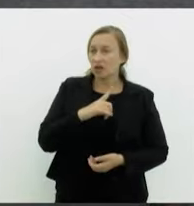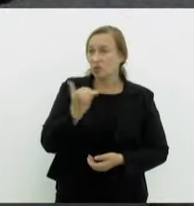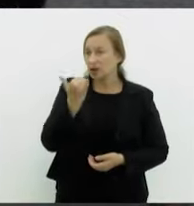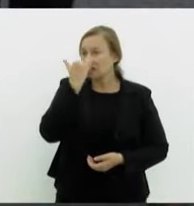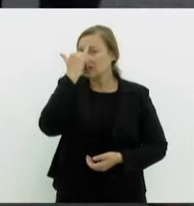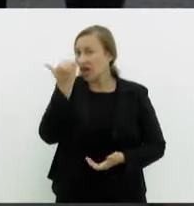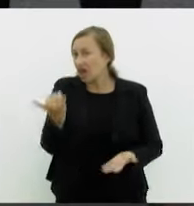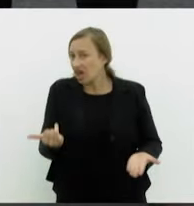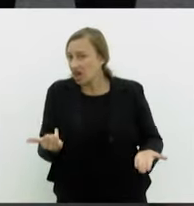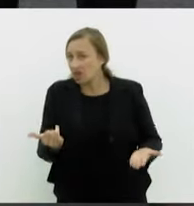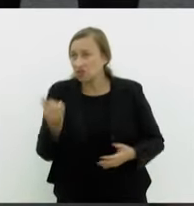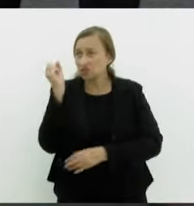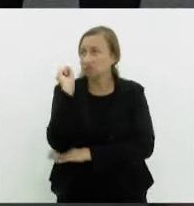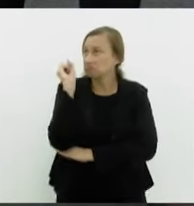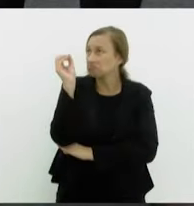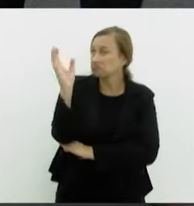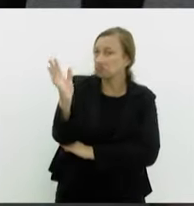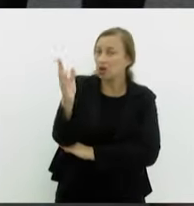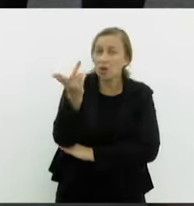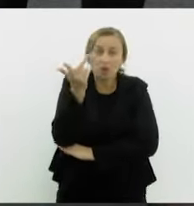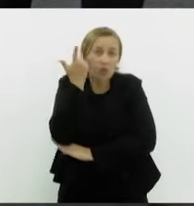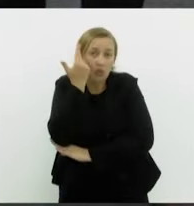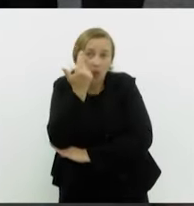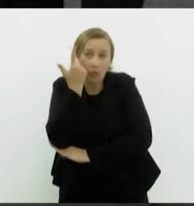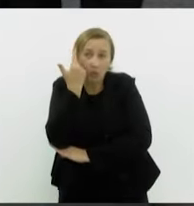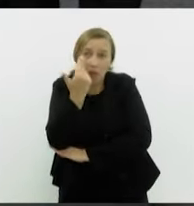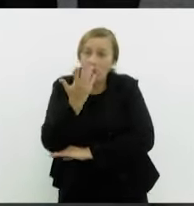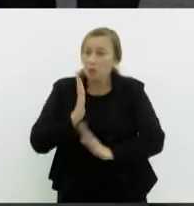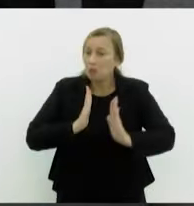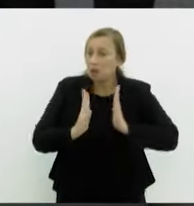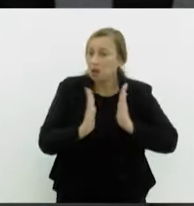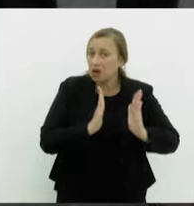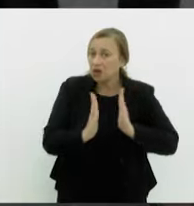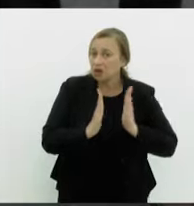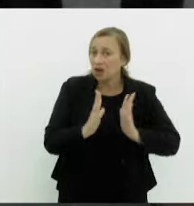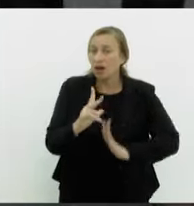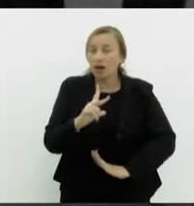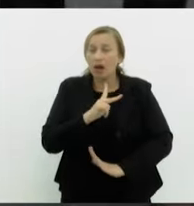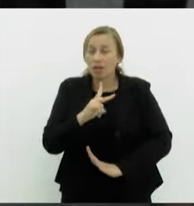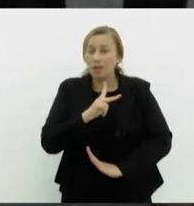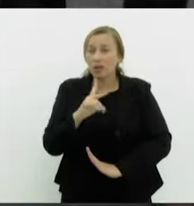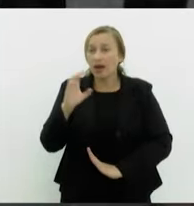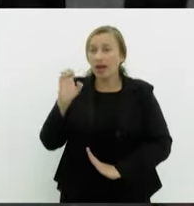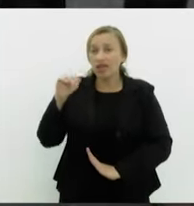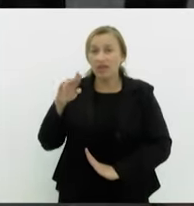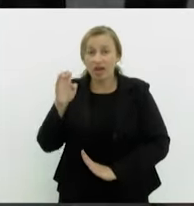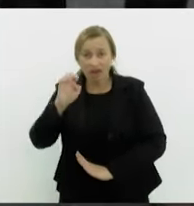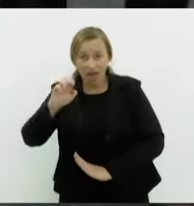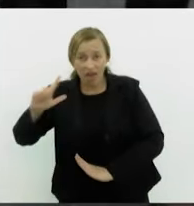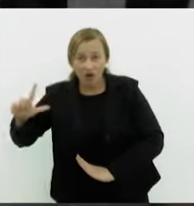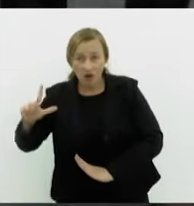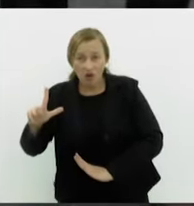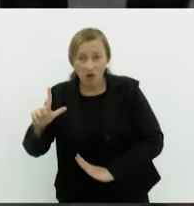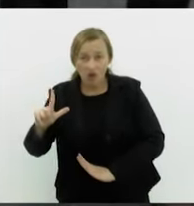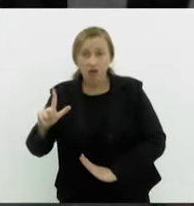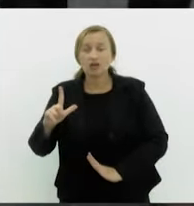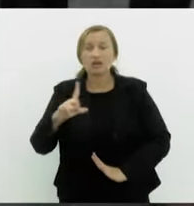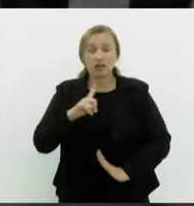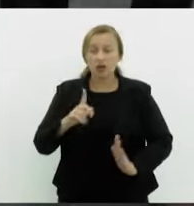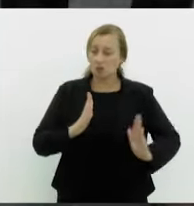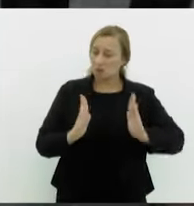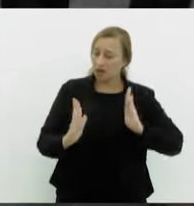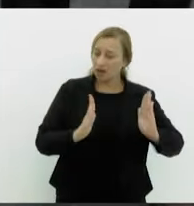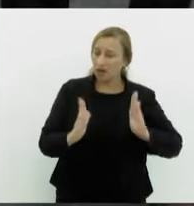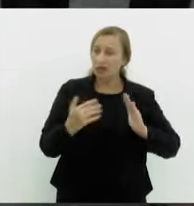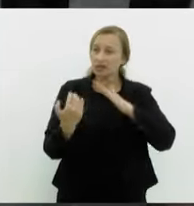acidente da natureza, há um prazo previsto, a própria ANEEL prevê um prazo que as